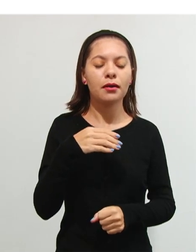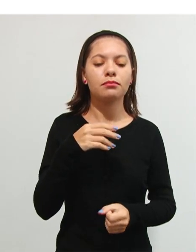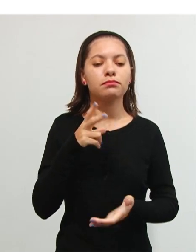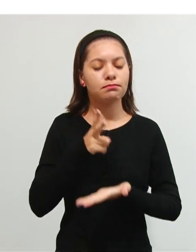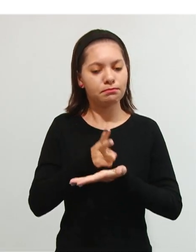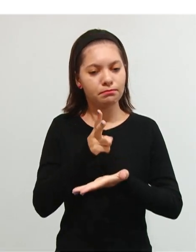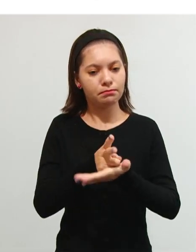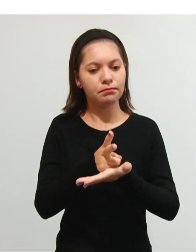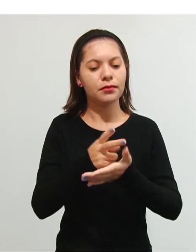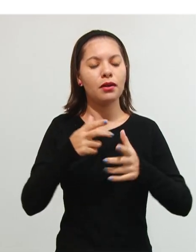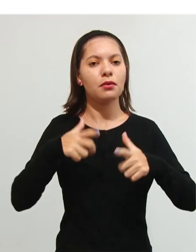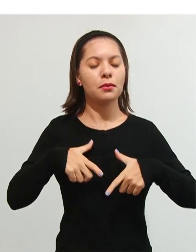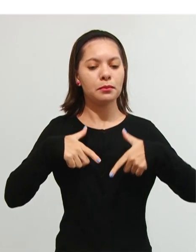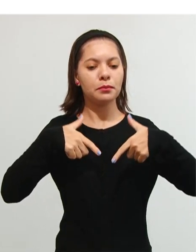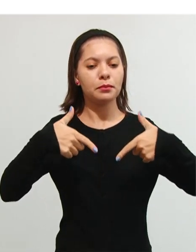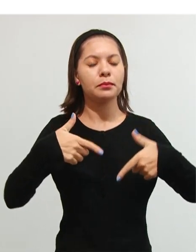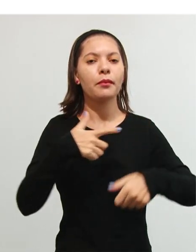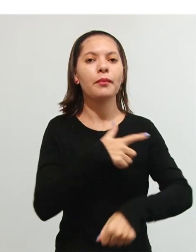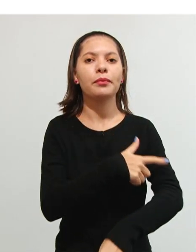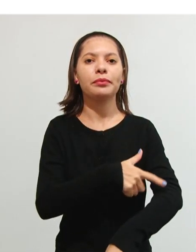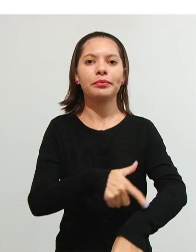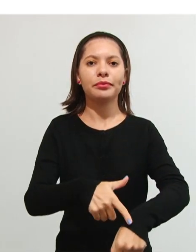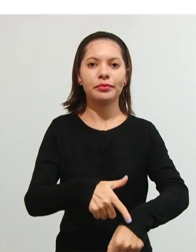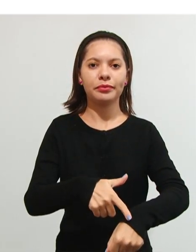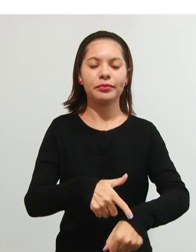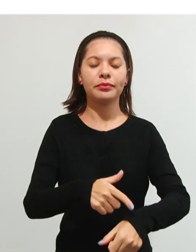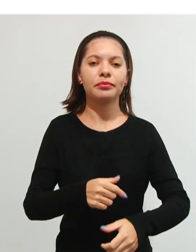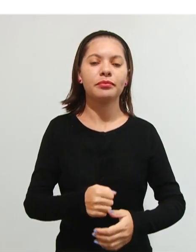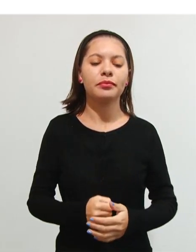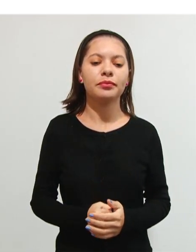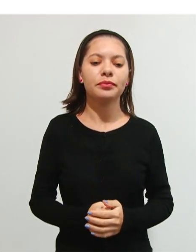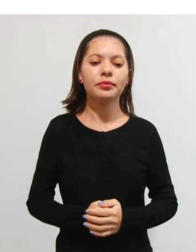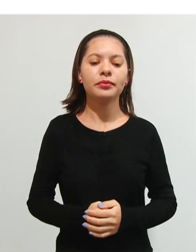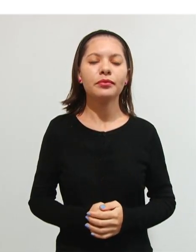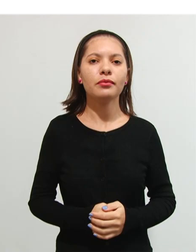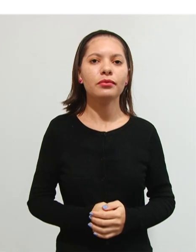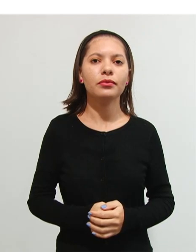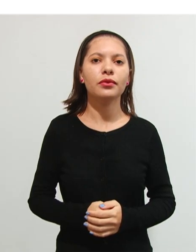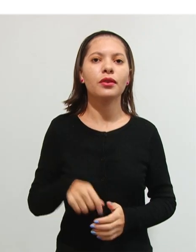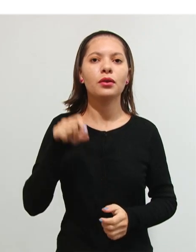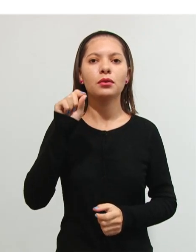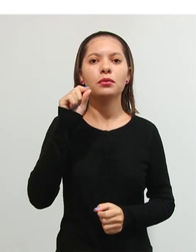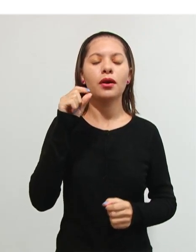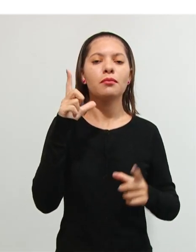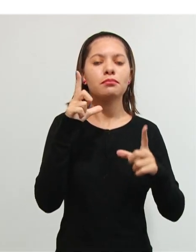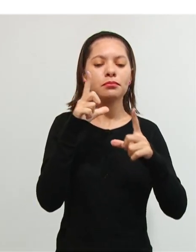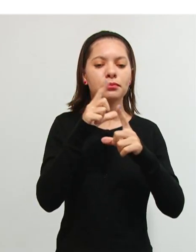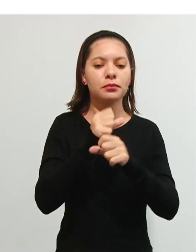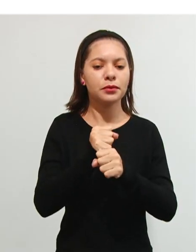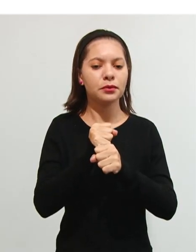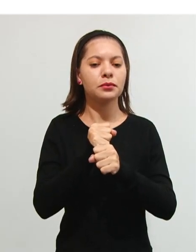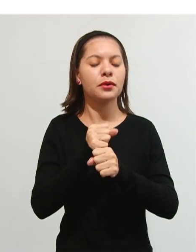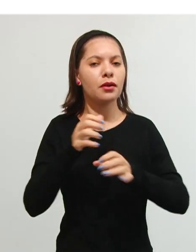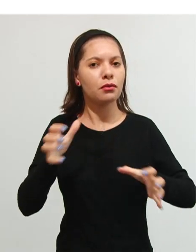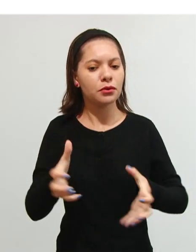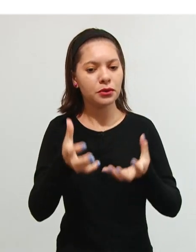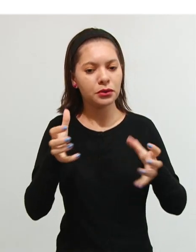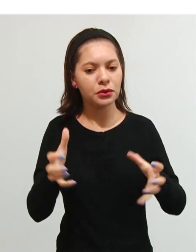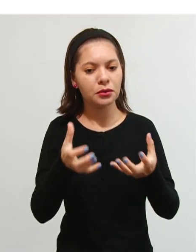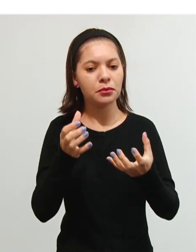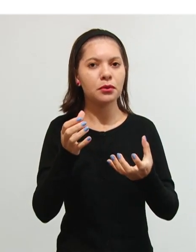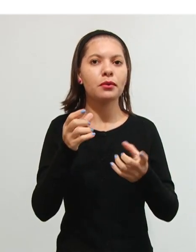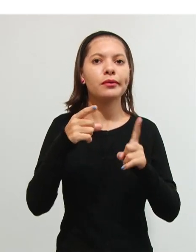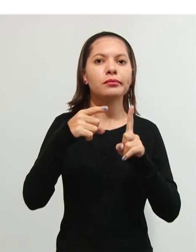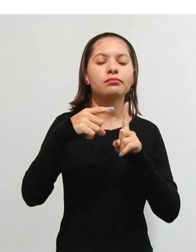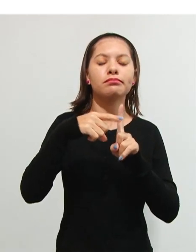de comportamentos, né, dessa minha frequência de reforço, na verdade, uma para diminuir o estímulo, a positiva seria